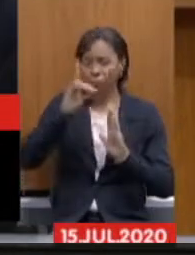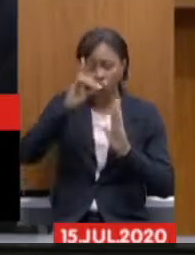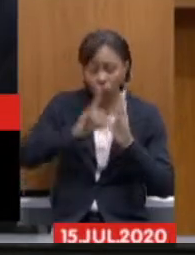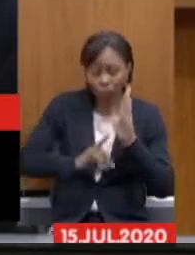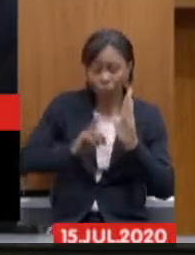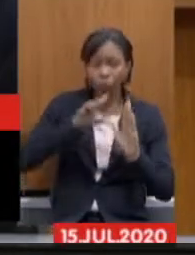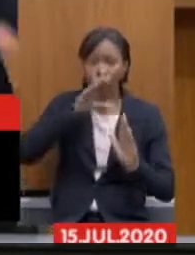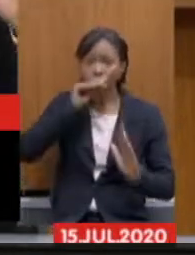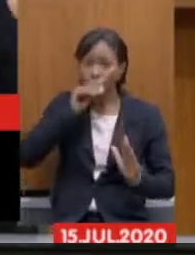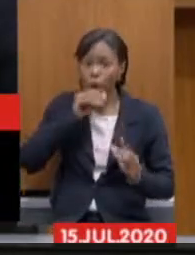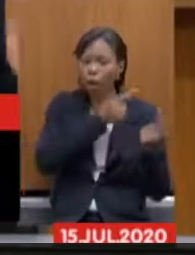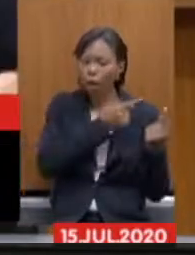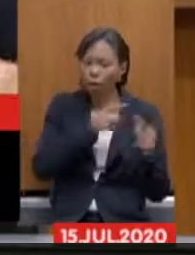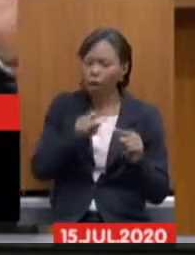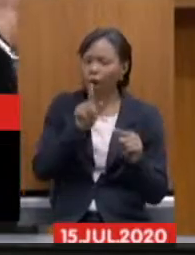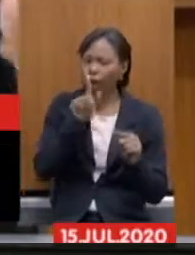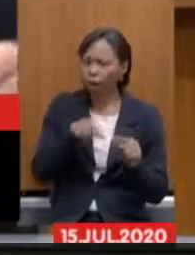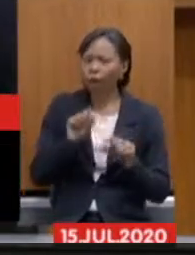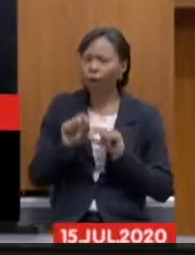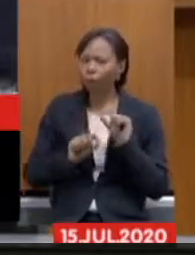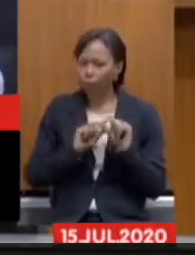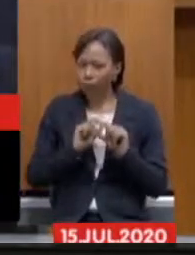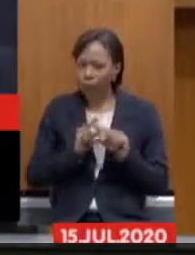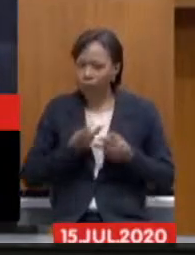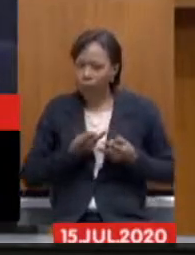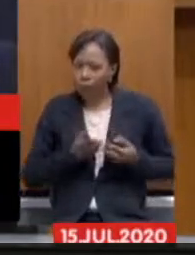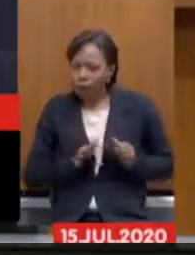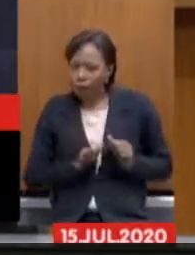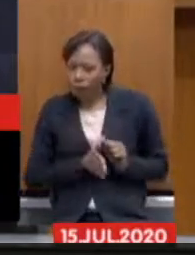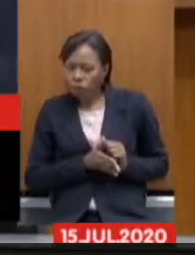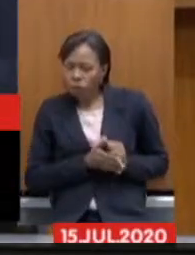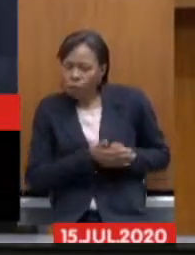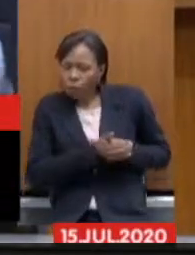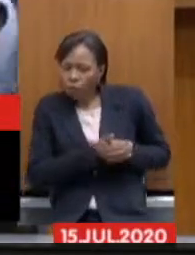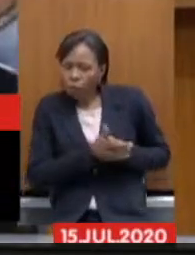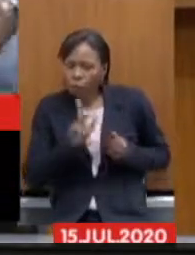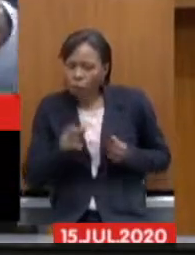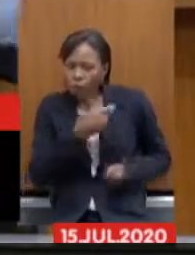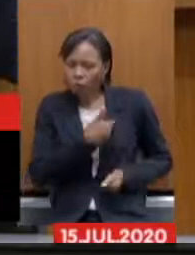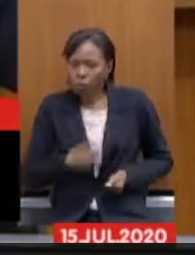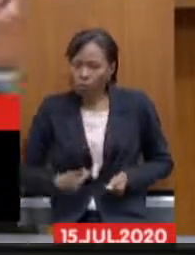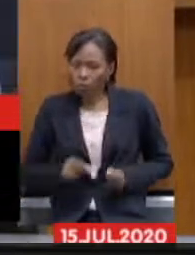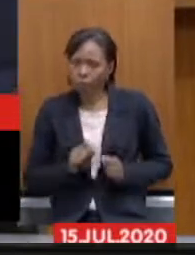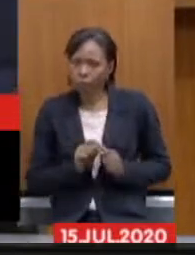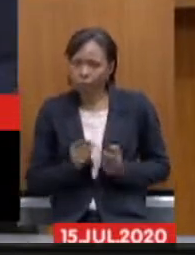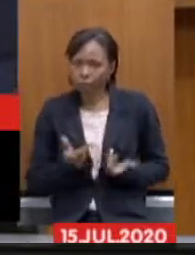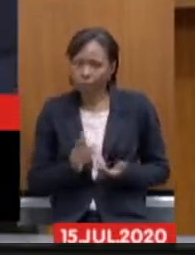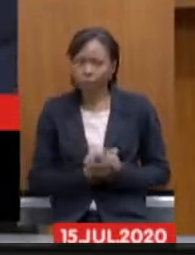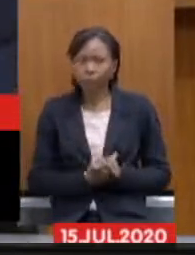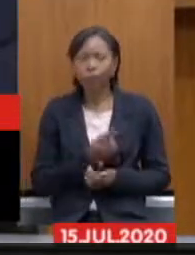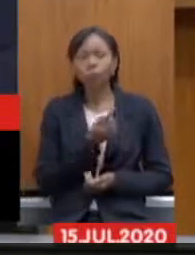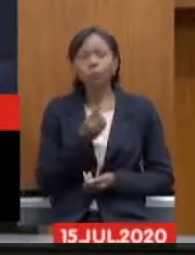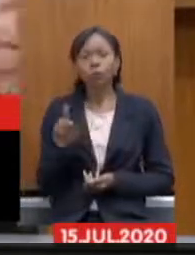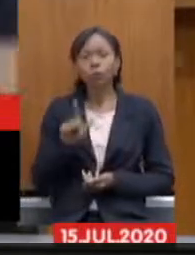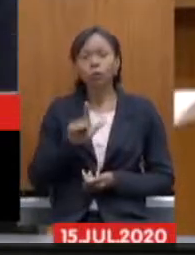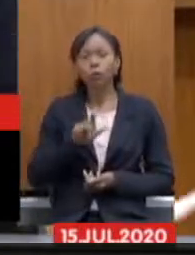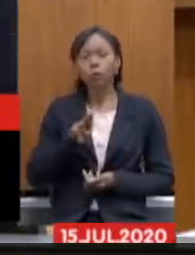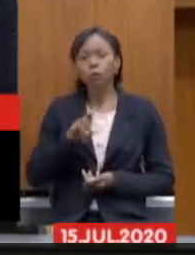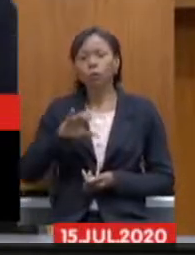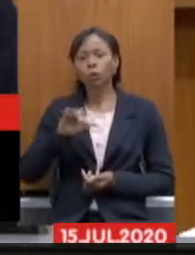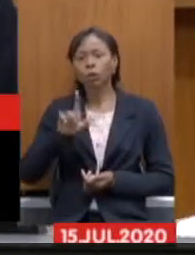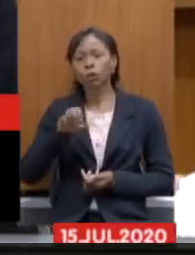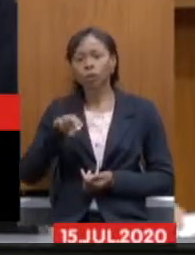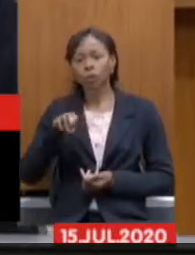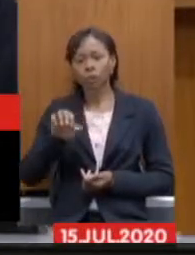são de todos na calada da noite no meio da pandemia como quer fazer o governo e só a última aqui da lucilene lá de